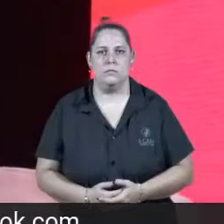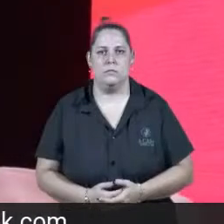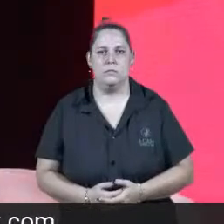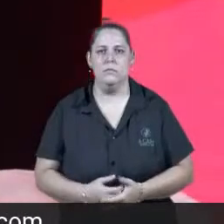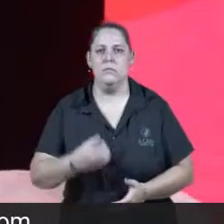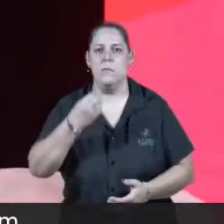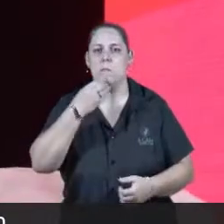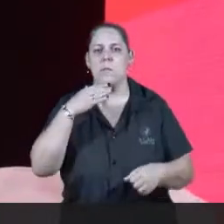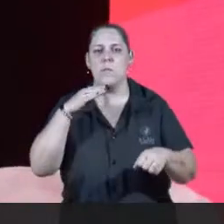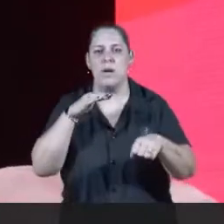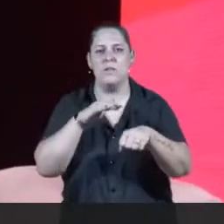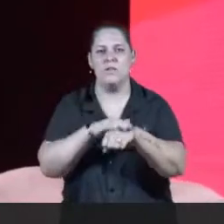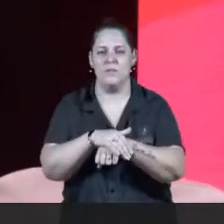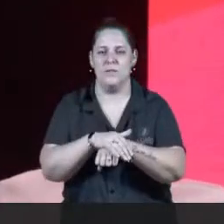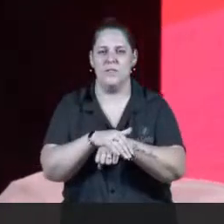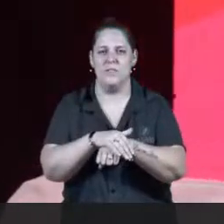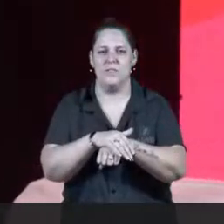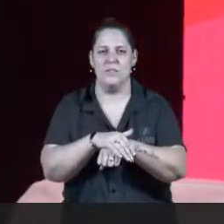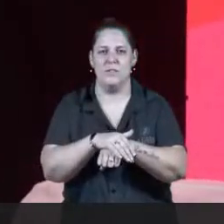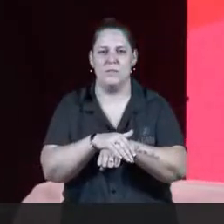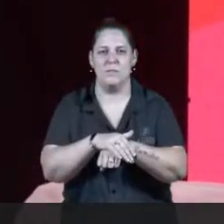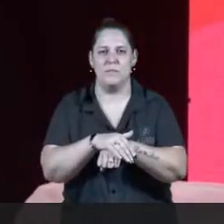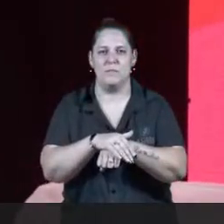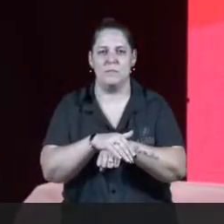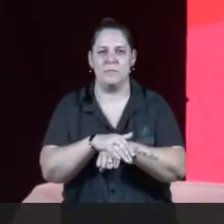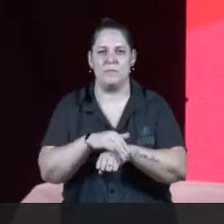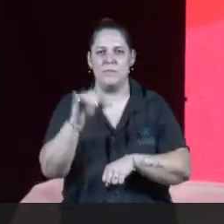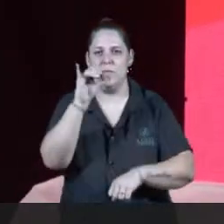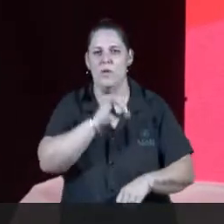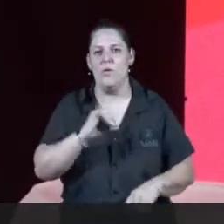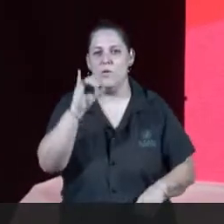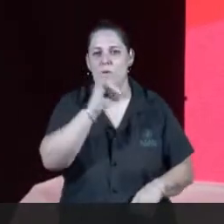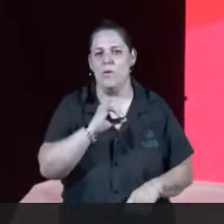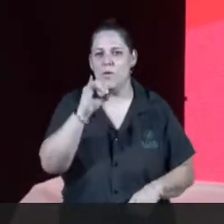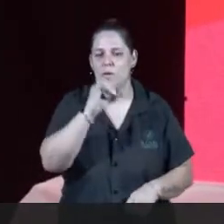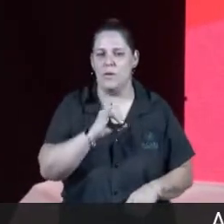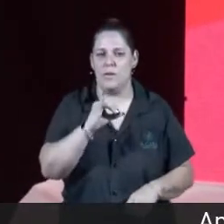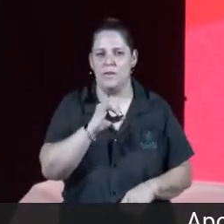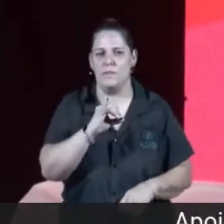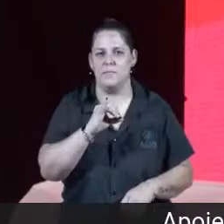Boa noite. Oi, Stuket. Oi, Jorge.